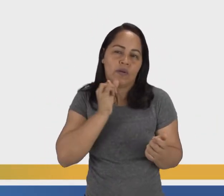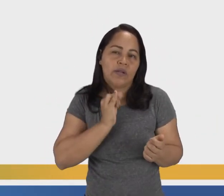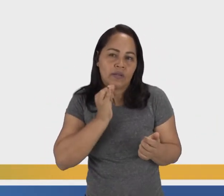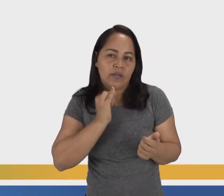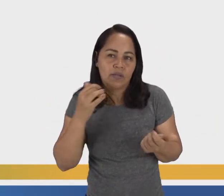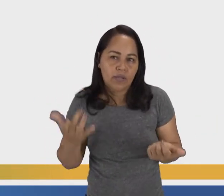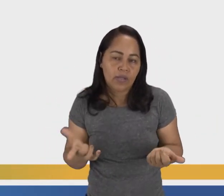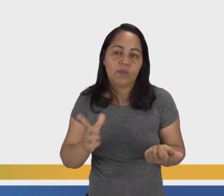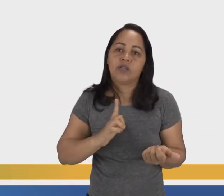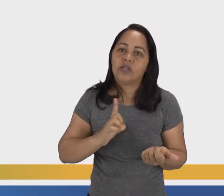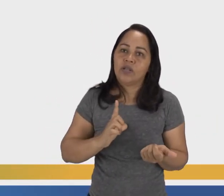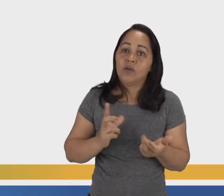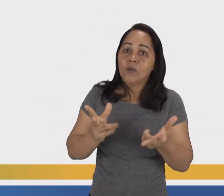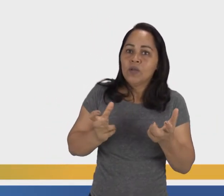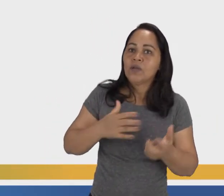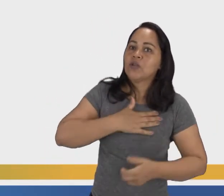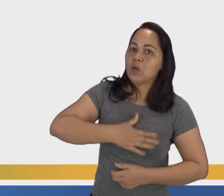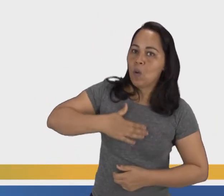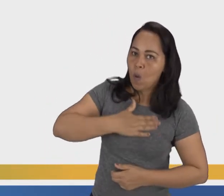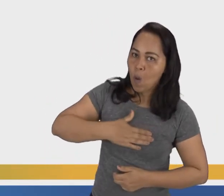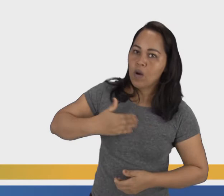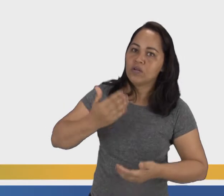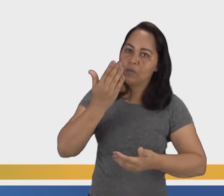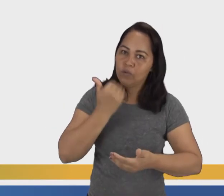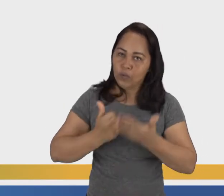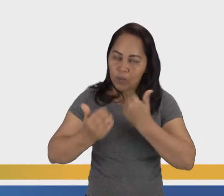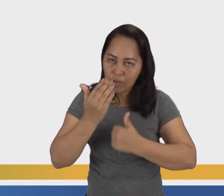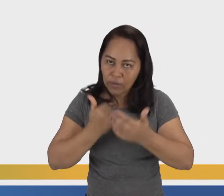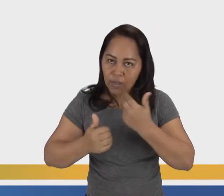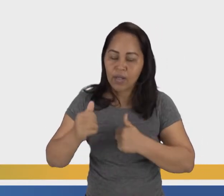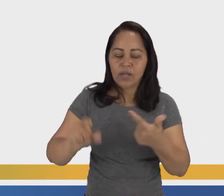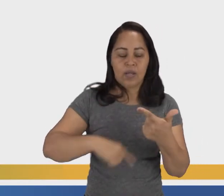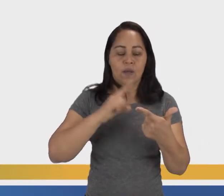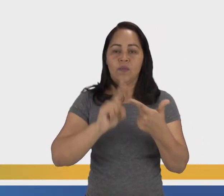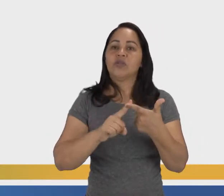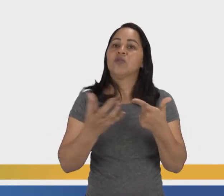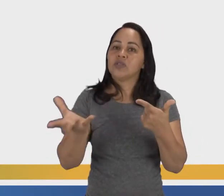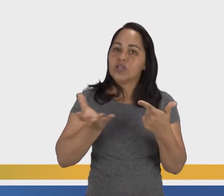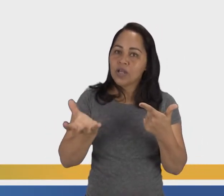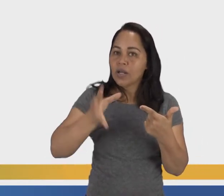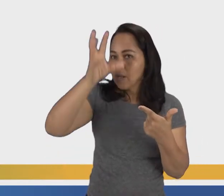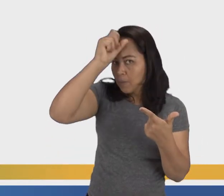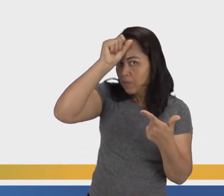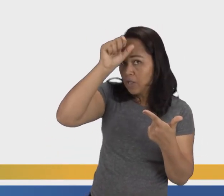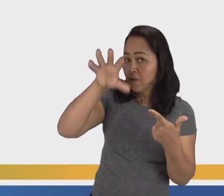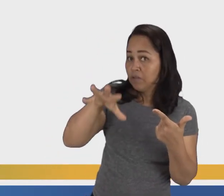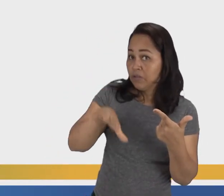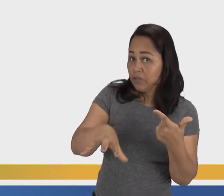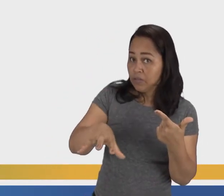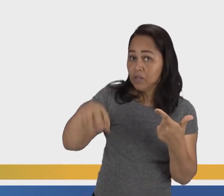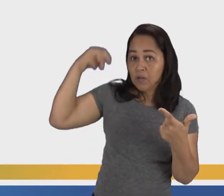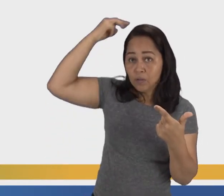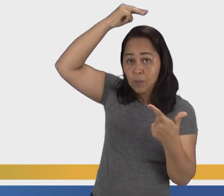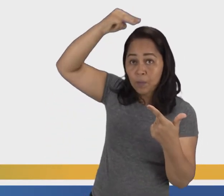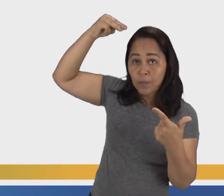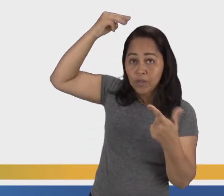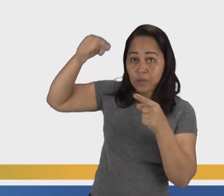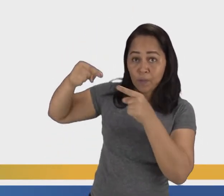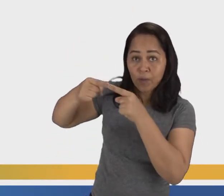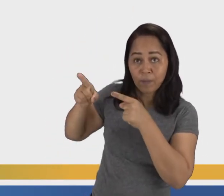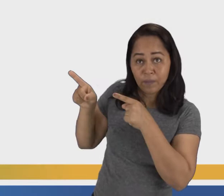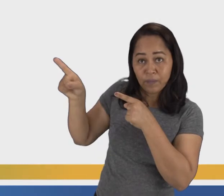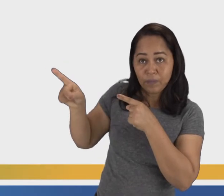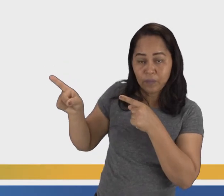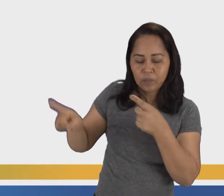ser aí pessoas que têm interesse pela culinária, pessoas que queiram preparar esse prato. Então, são várias pessoas que podem